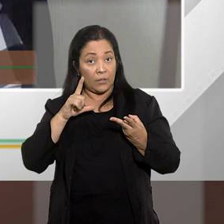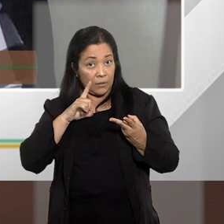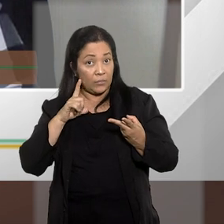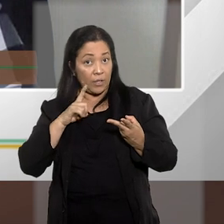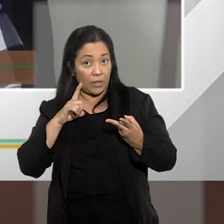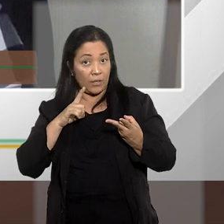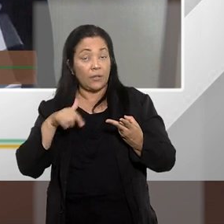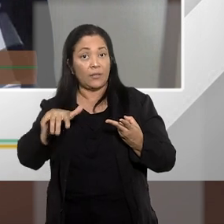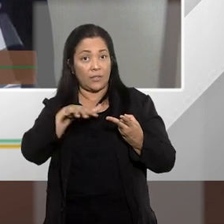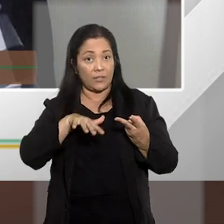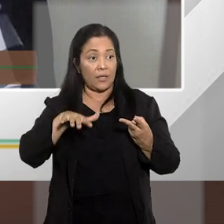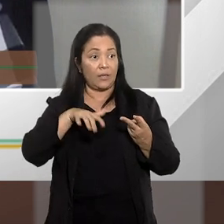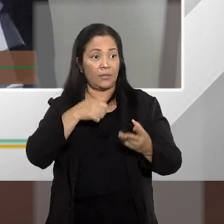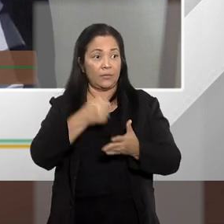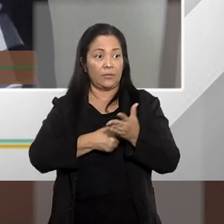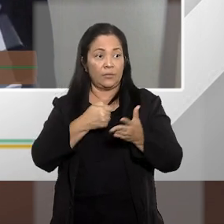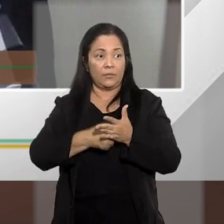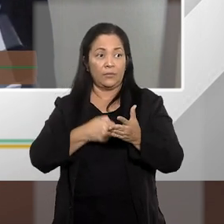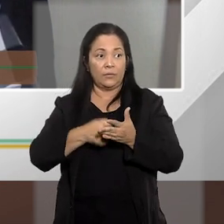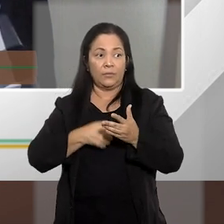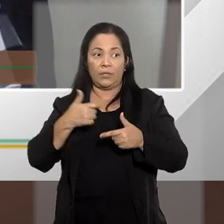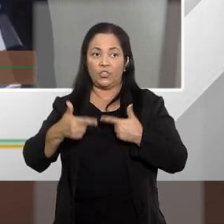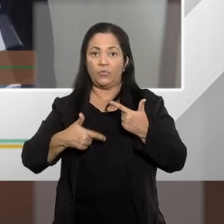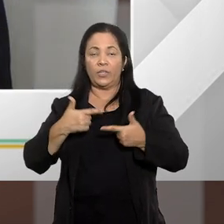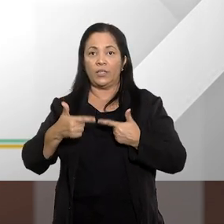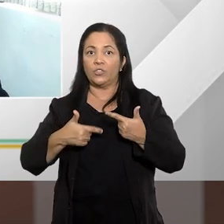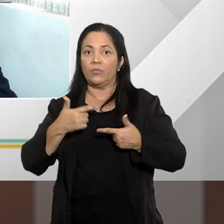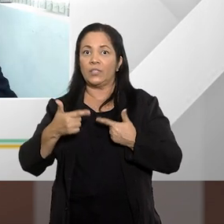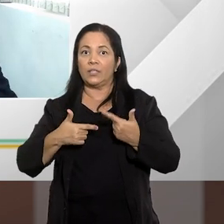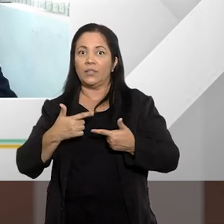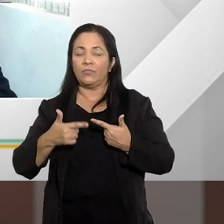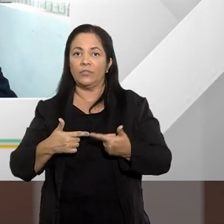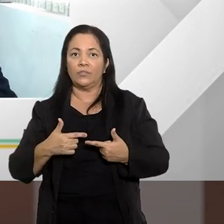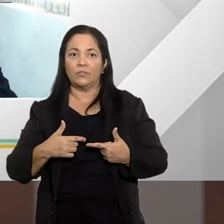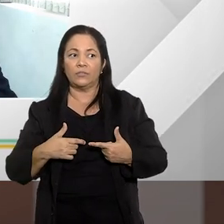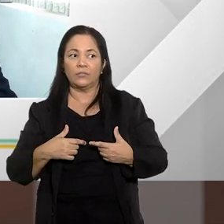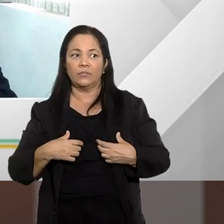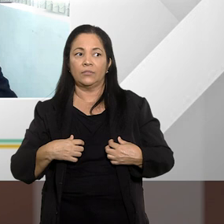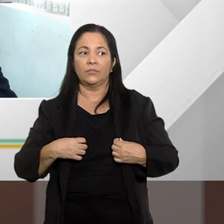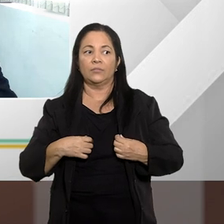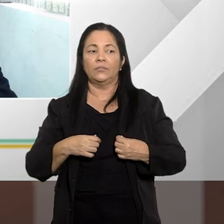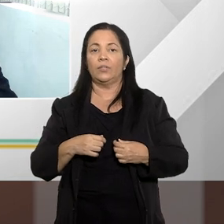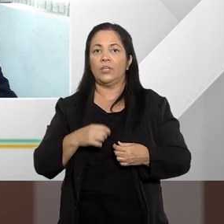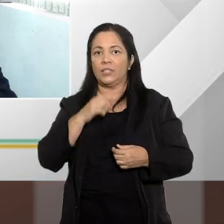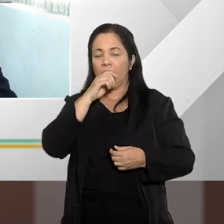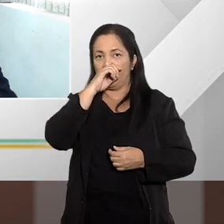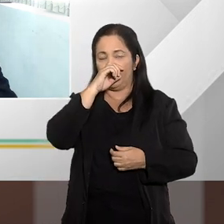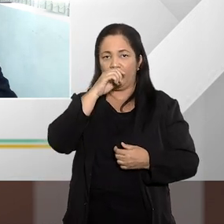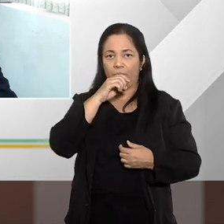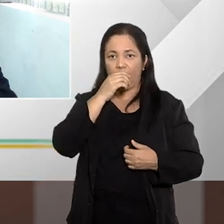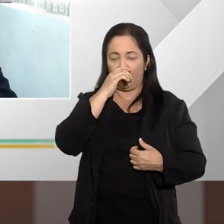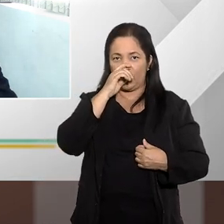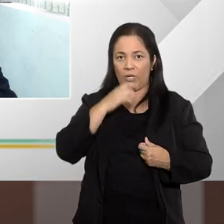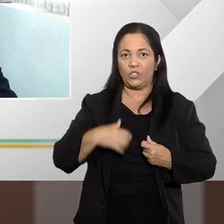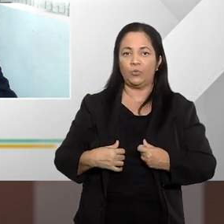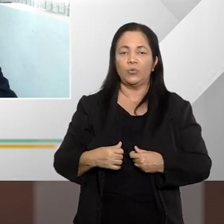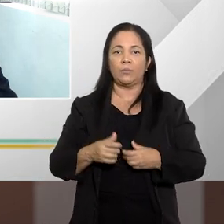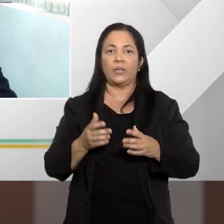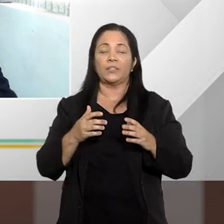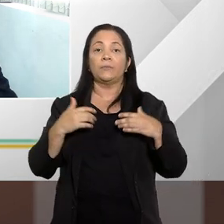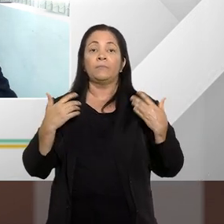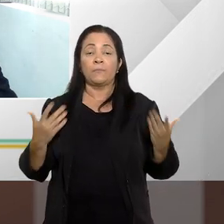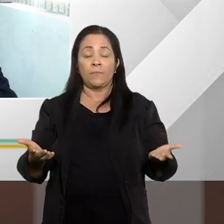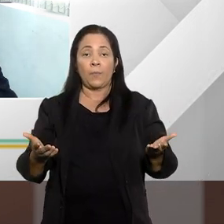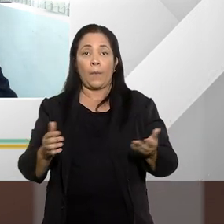enquanto travesti transexual. Pegando esse gancho aí da Janaína e a água, eu não poderia deixar de perguntar o